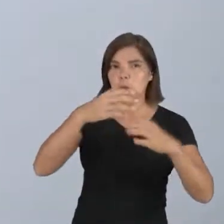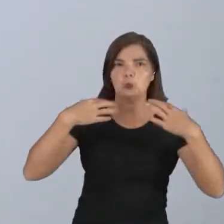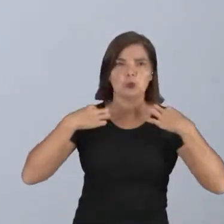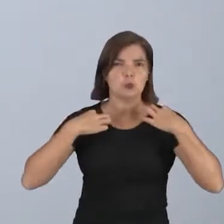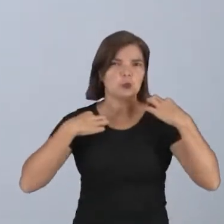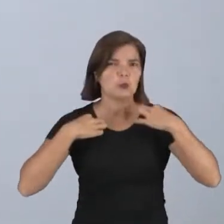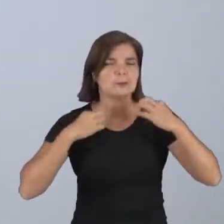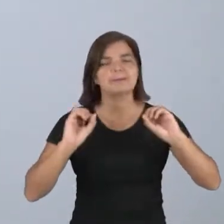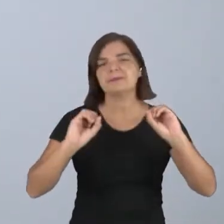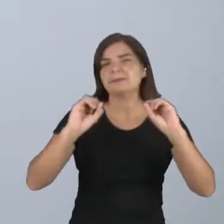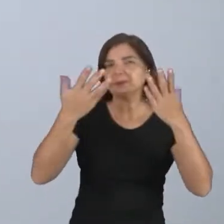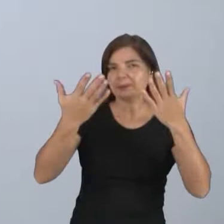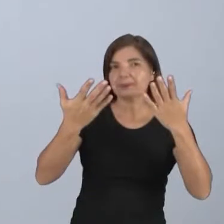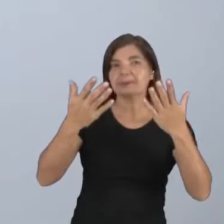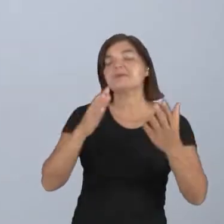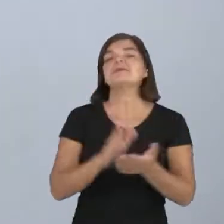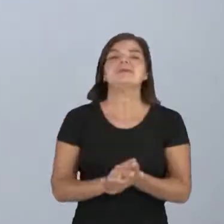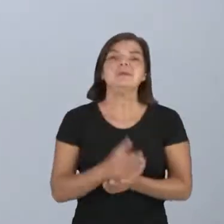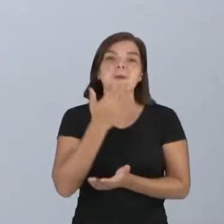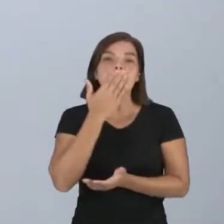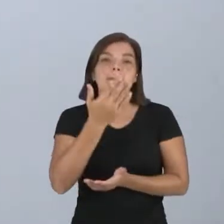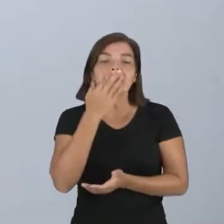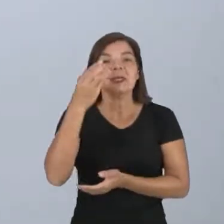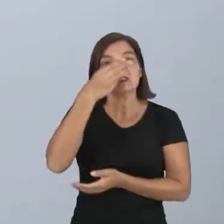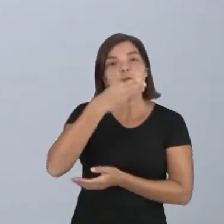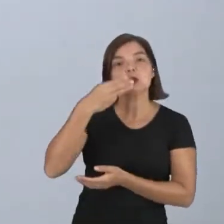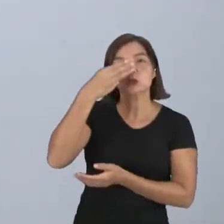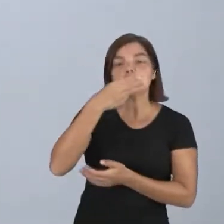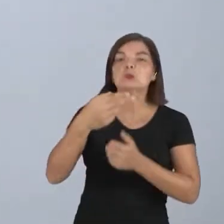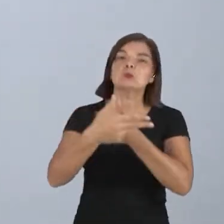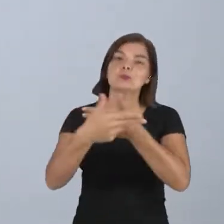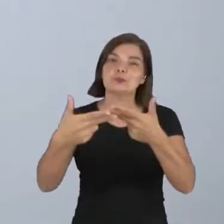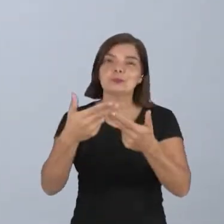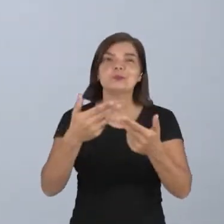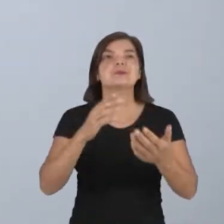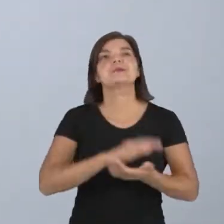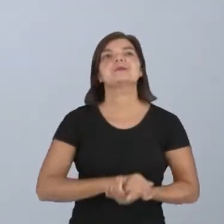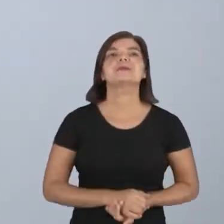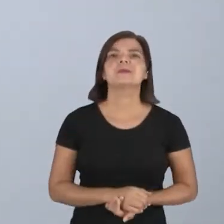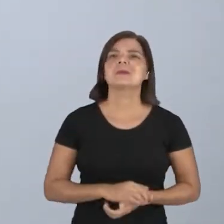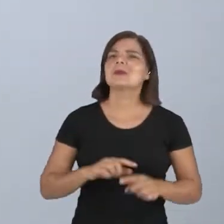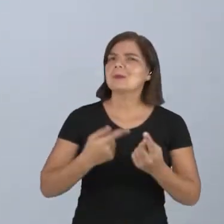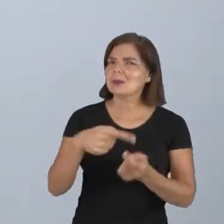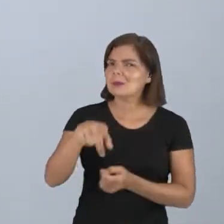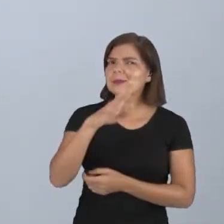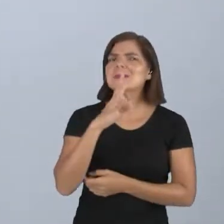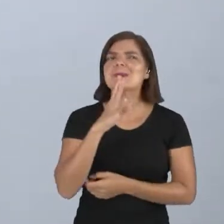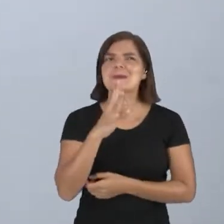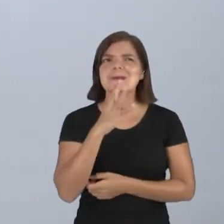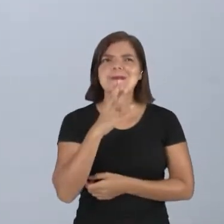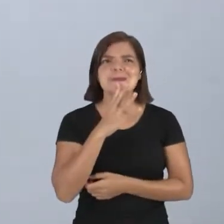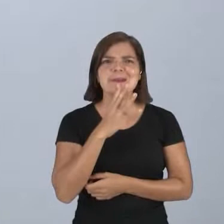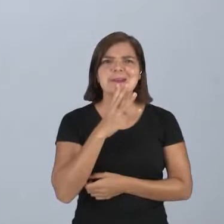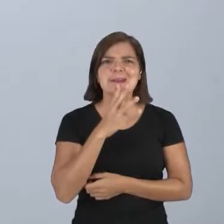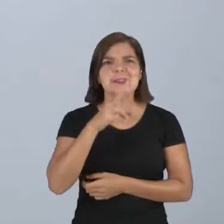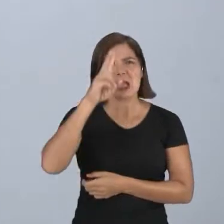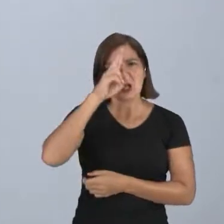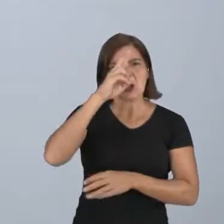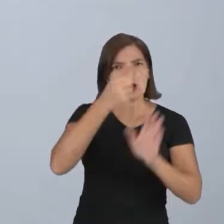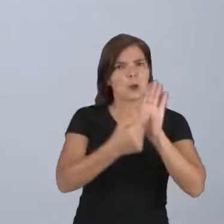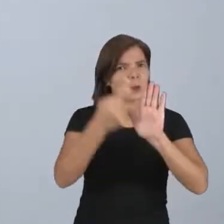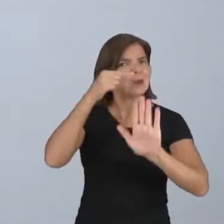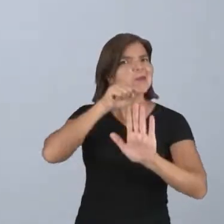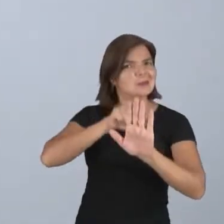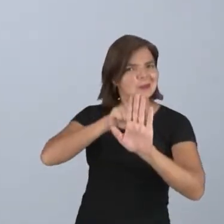tem muitas festas à fantasia, as pessoas perdem doce ou travessura, entre outros. Mas vocês conhecem as histórias por trás da festa